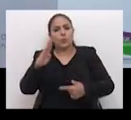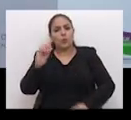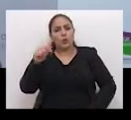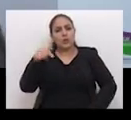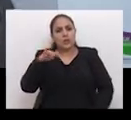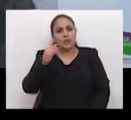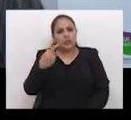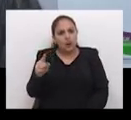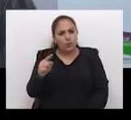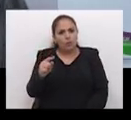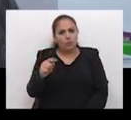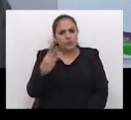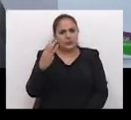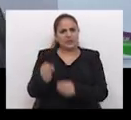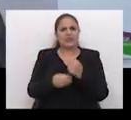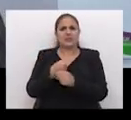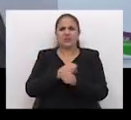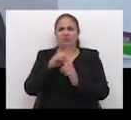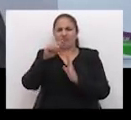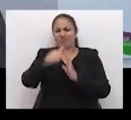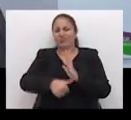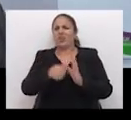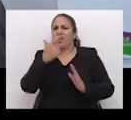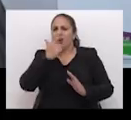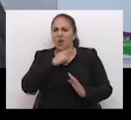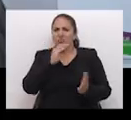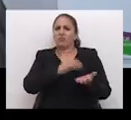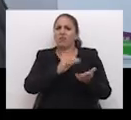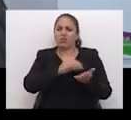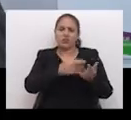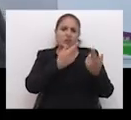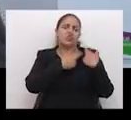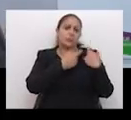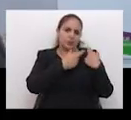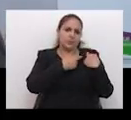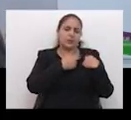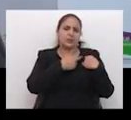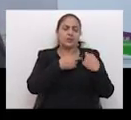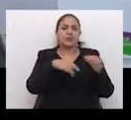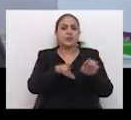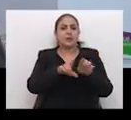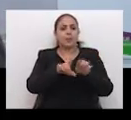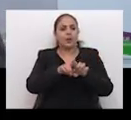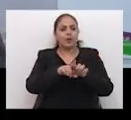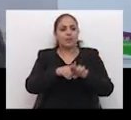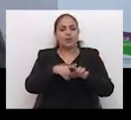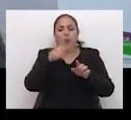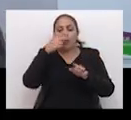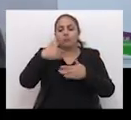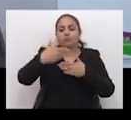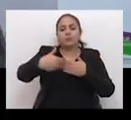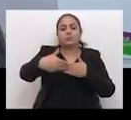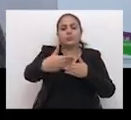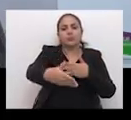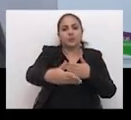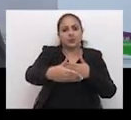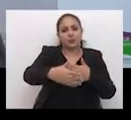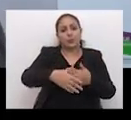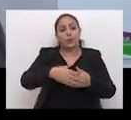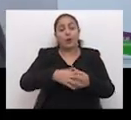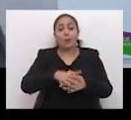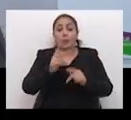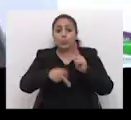integrada. Deixar isso para 3 anos depois da licitação, para mim é uma irresponsabilidade, entendeu? E jogar para frente um benefício